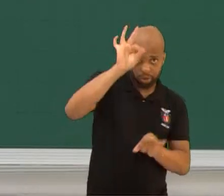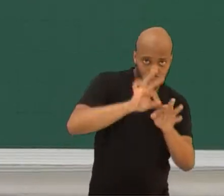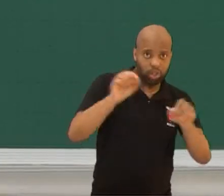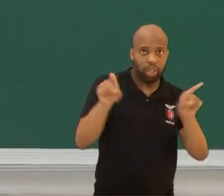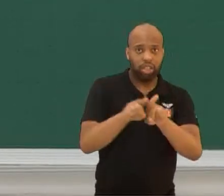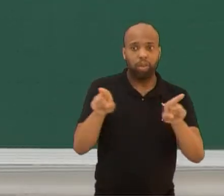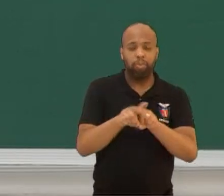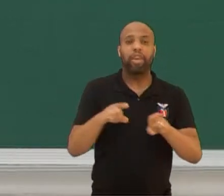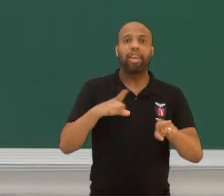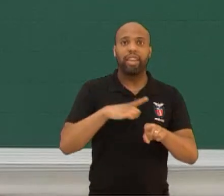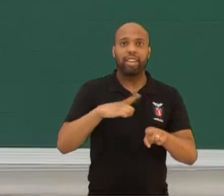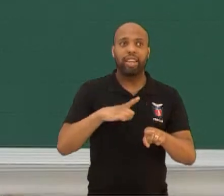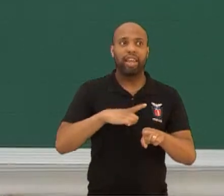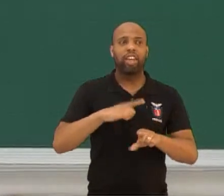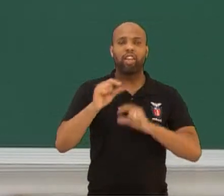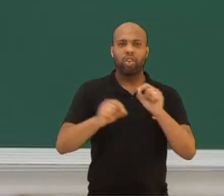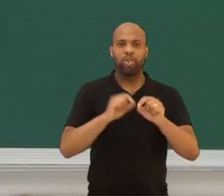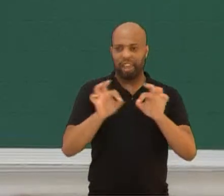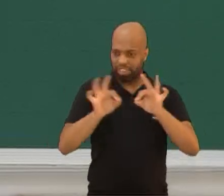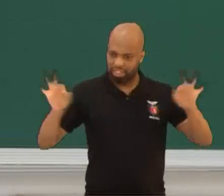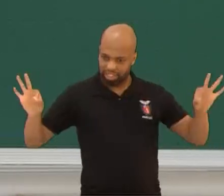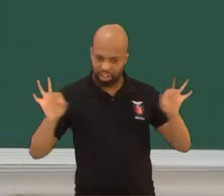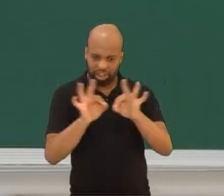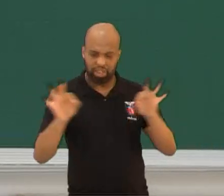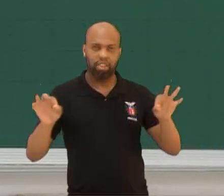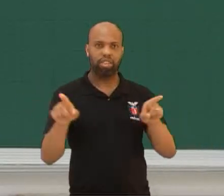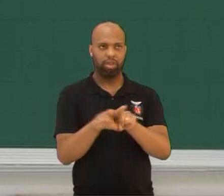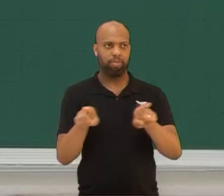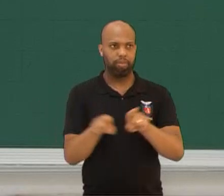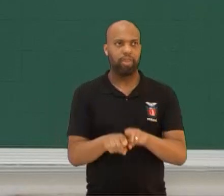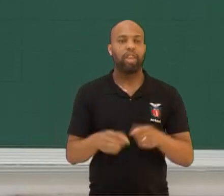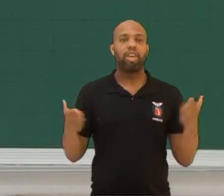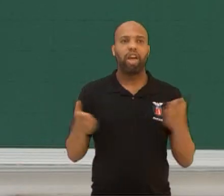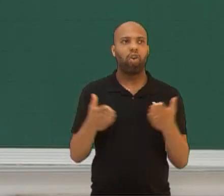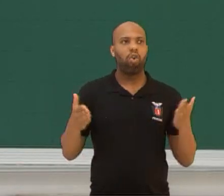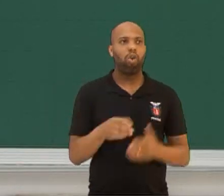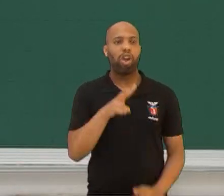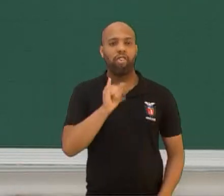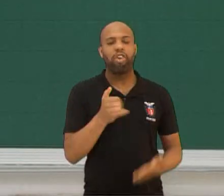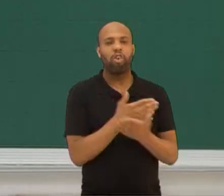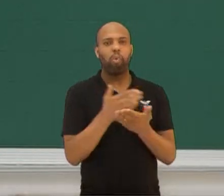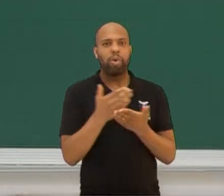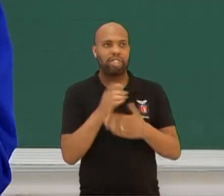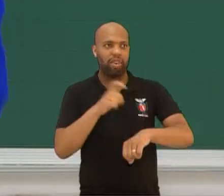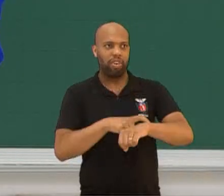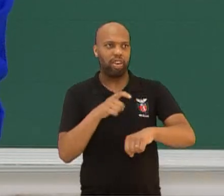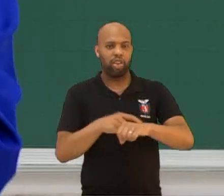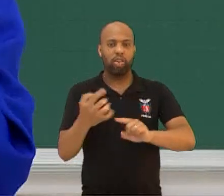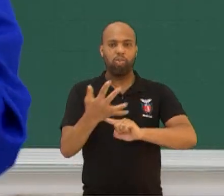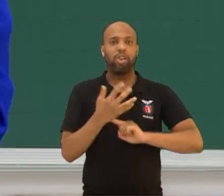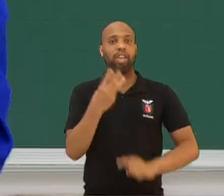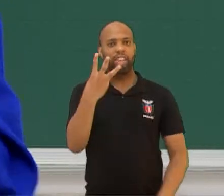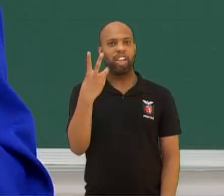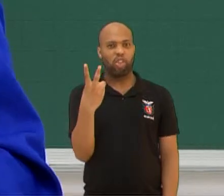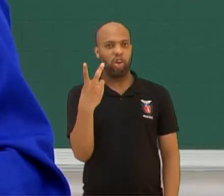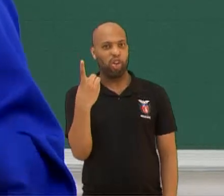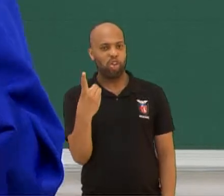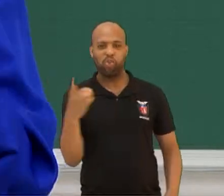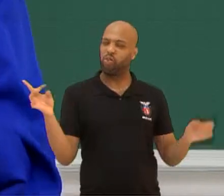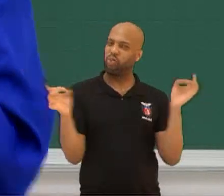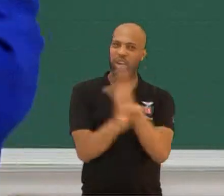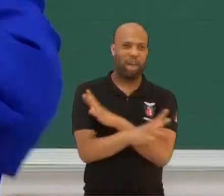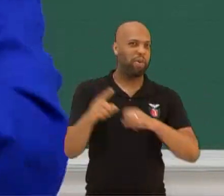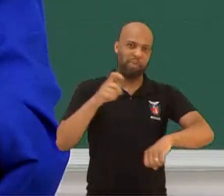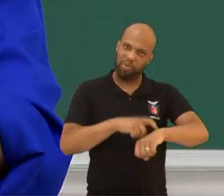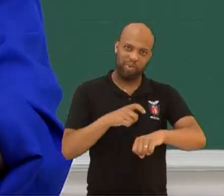quanto a latitude. Agora está terminando, já estamos naqueles segundinhos finais, vai começar o reloginho aqui, que para mim aparece 3,